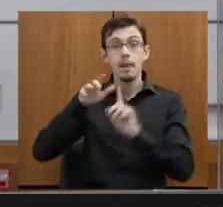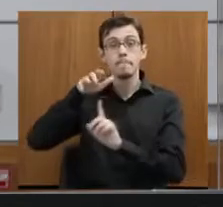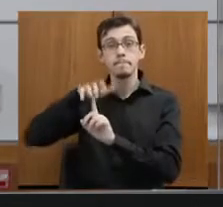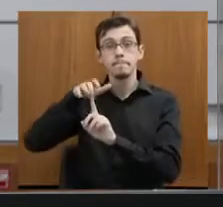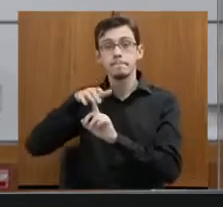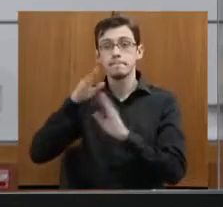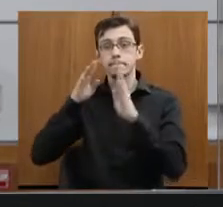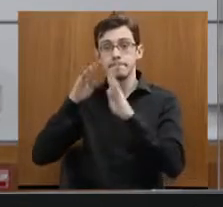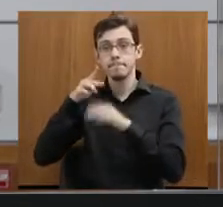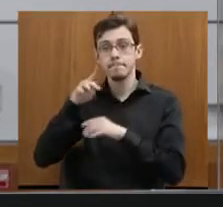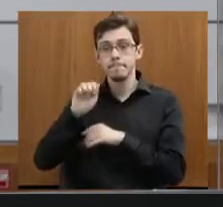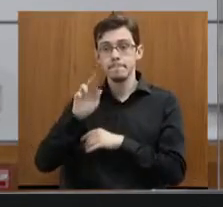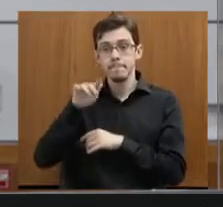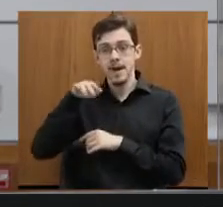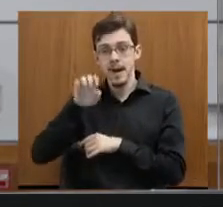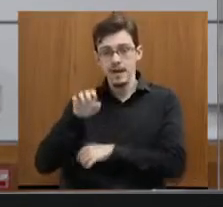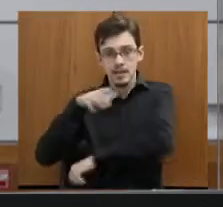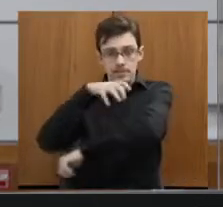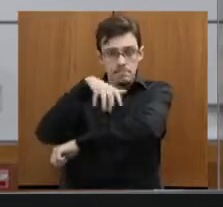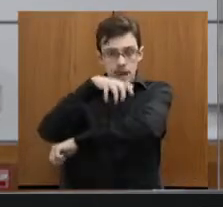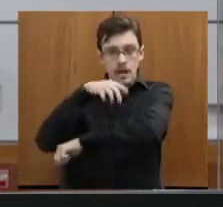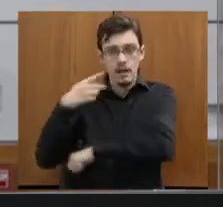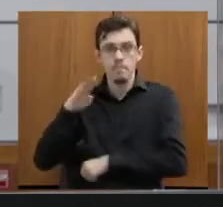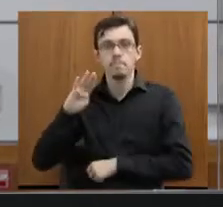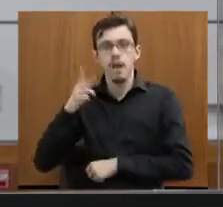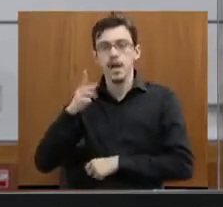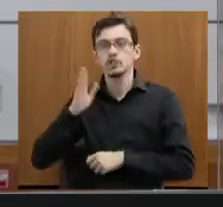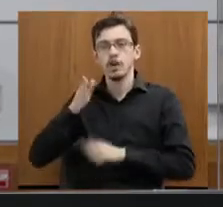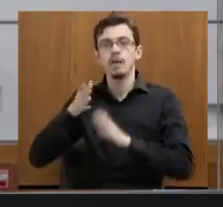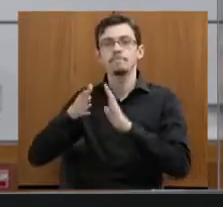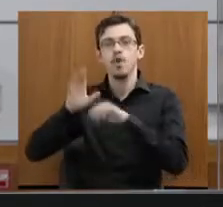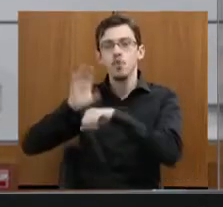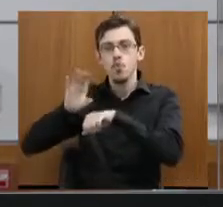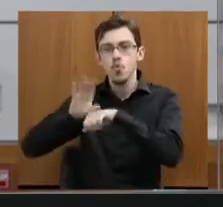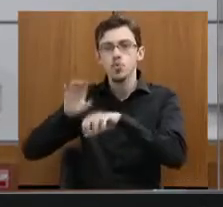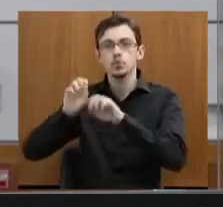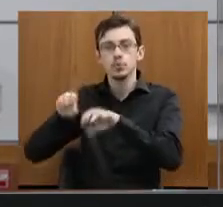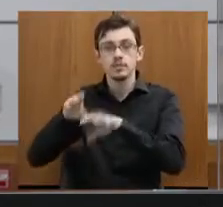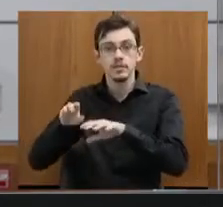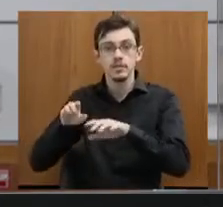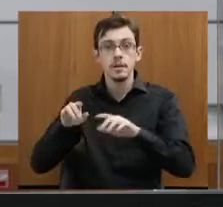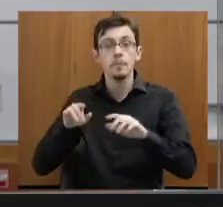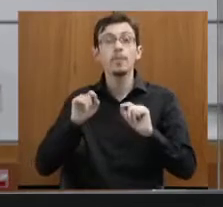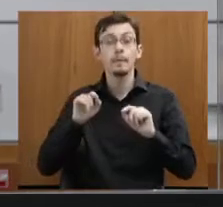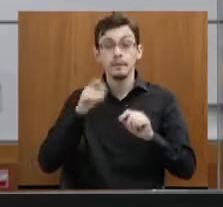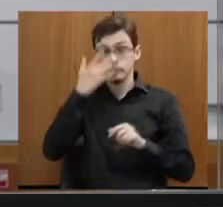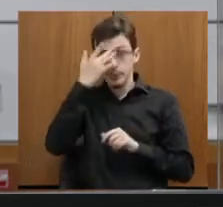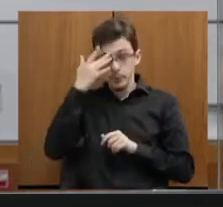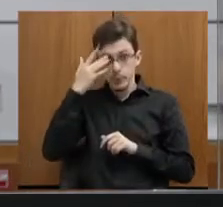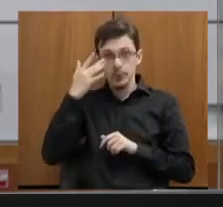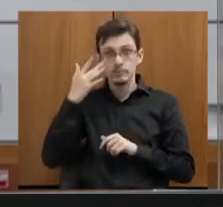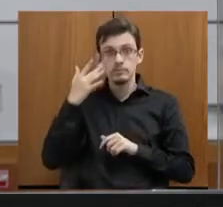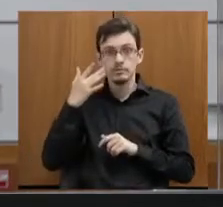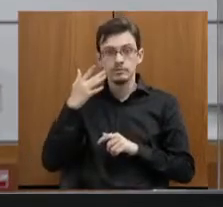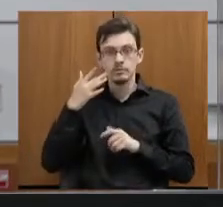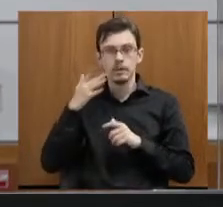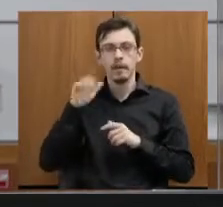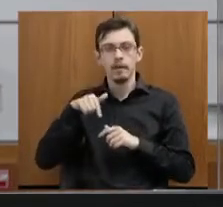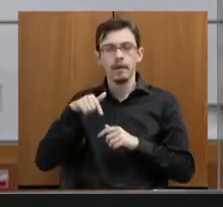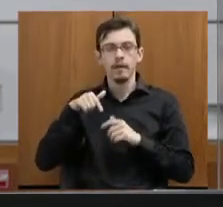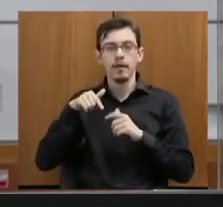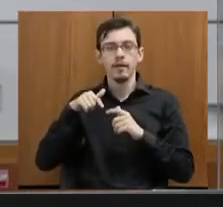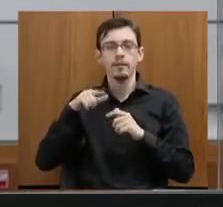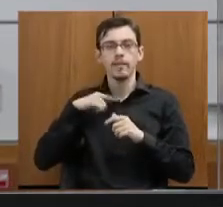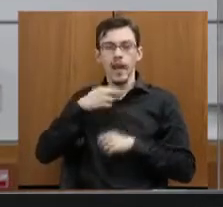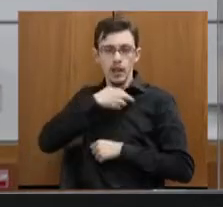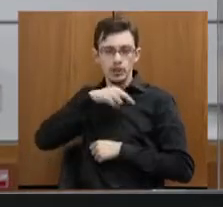mas nós temos uma ampla capacitação de servidores para que os povos e comunidades tradicionais possam ter acesso aos quartos